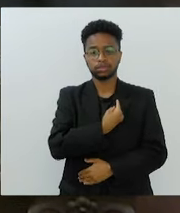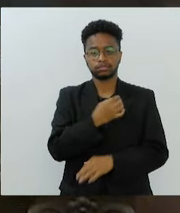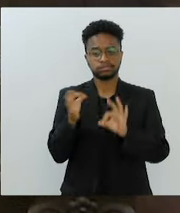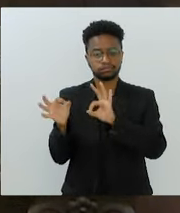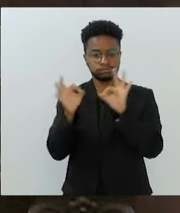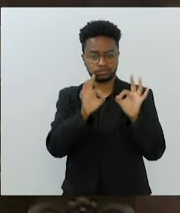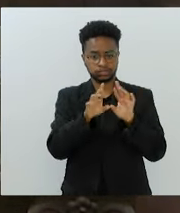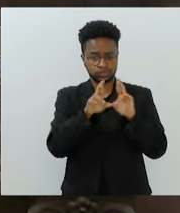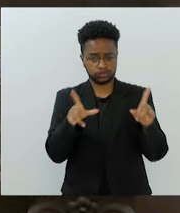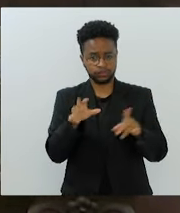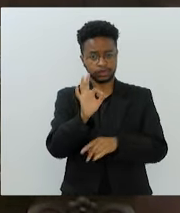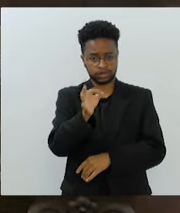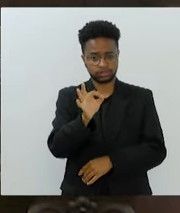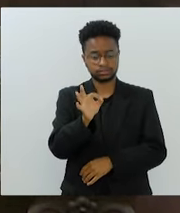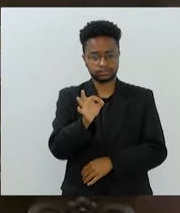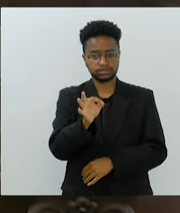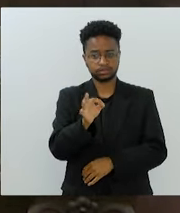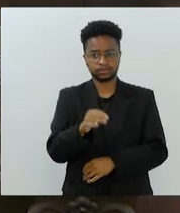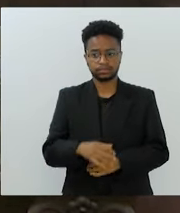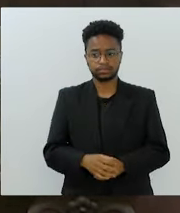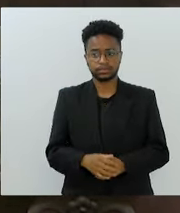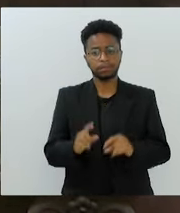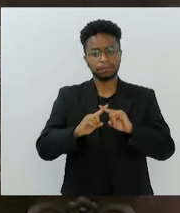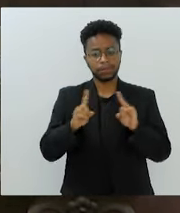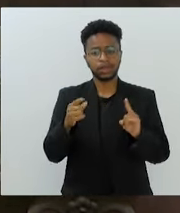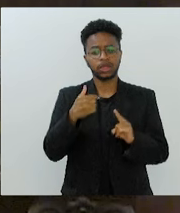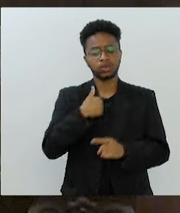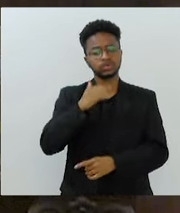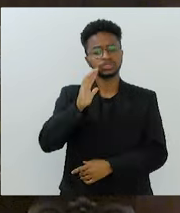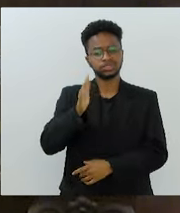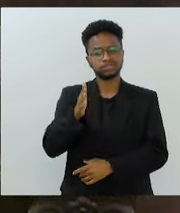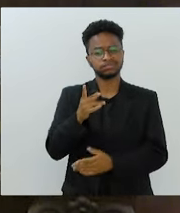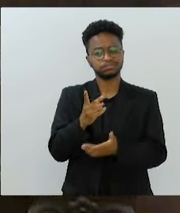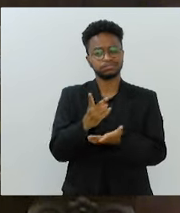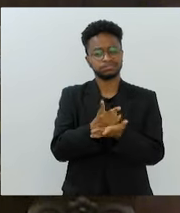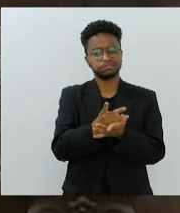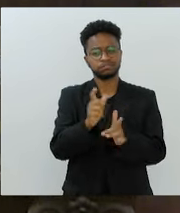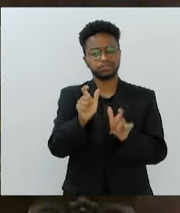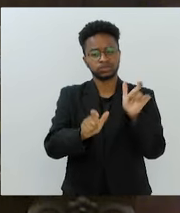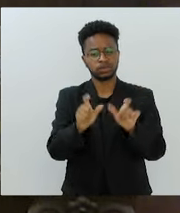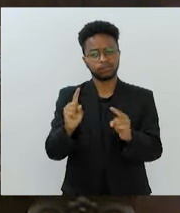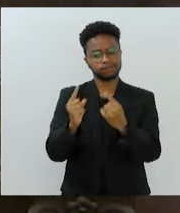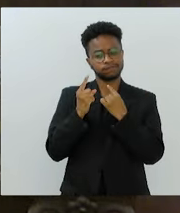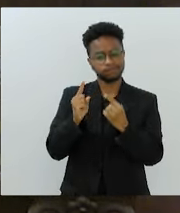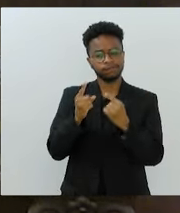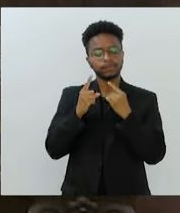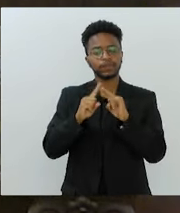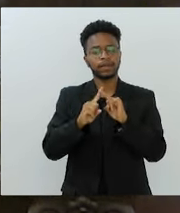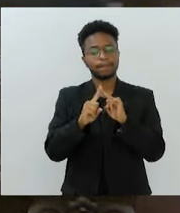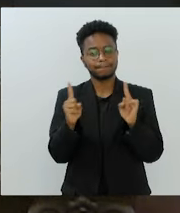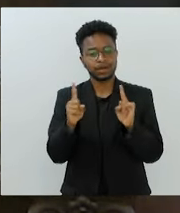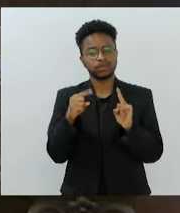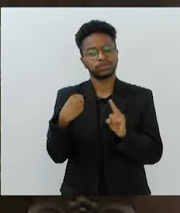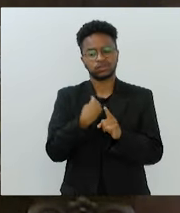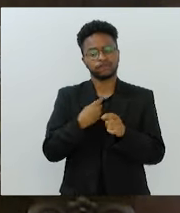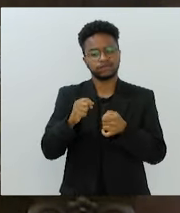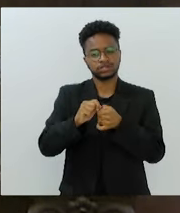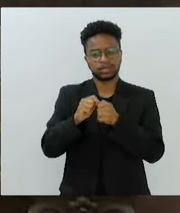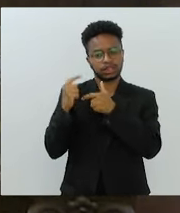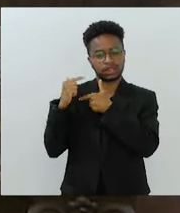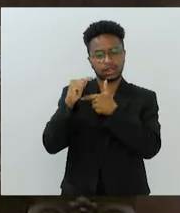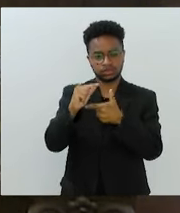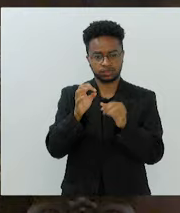hino nacional, mas como eu já sou tão contestado aqui na casa por tanta coisa, vamos fazer mesmo a tradicional, se